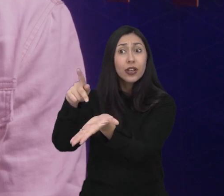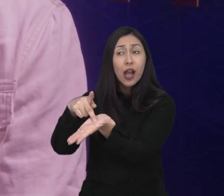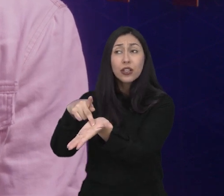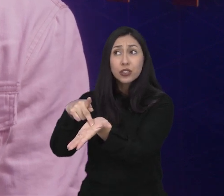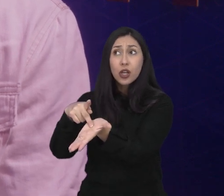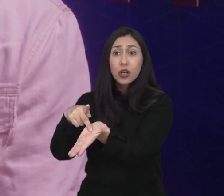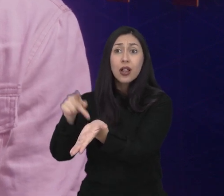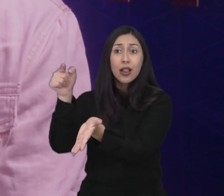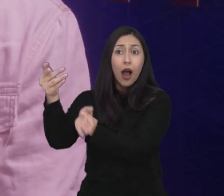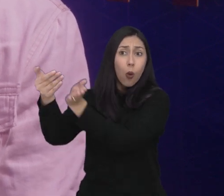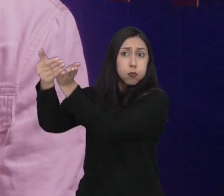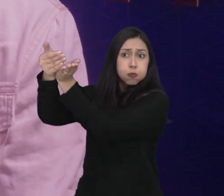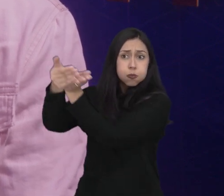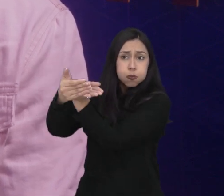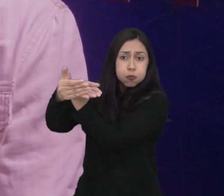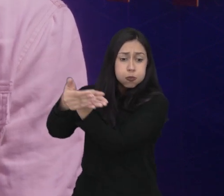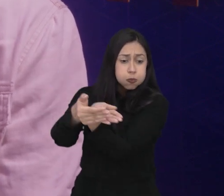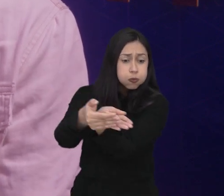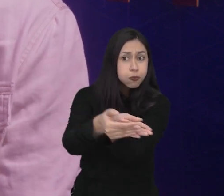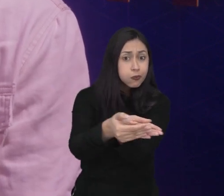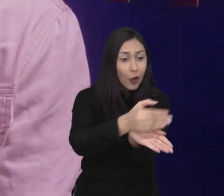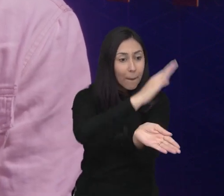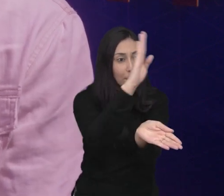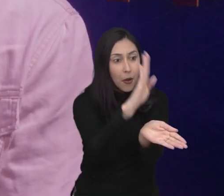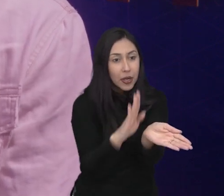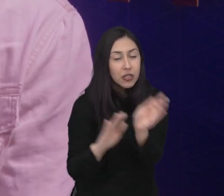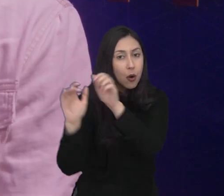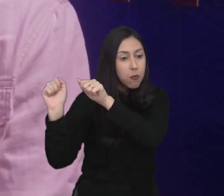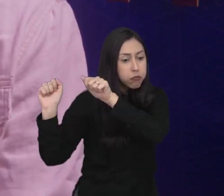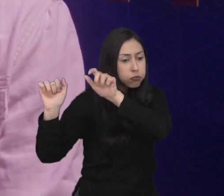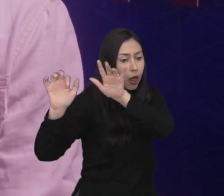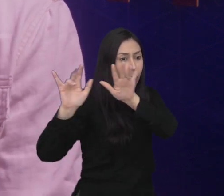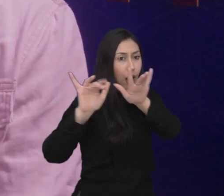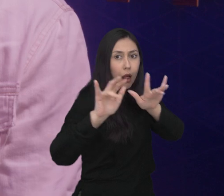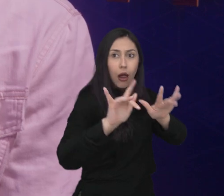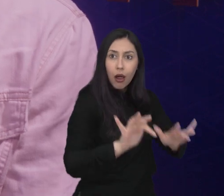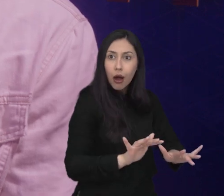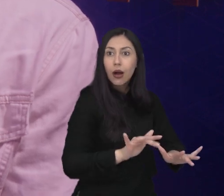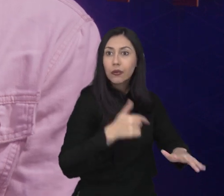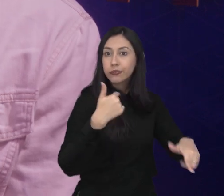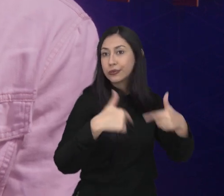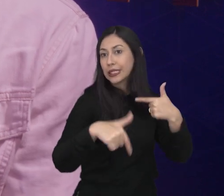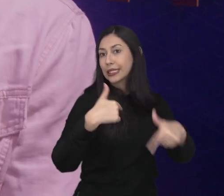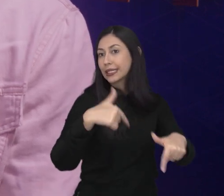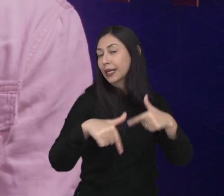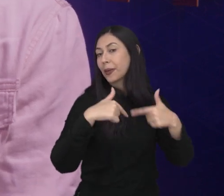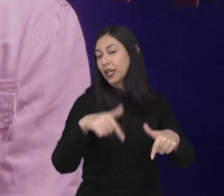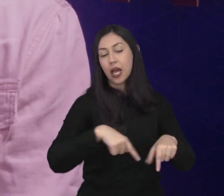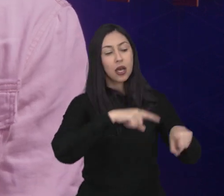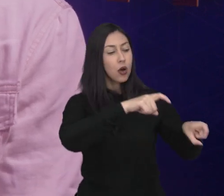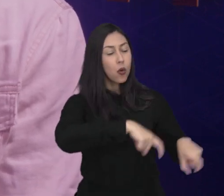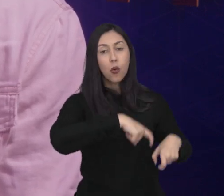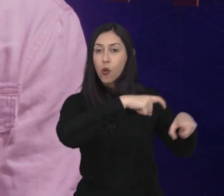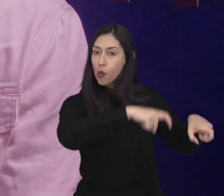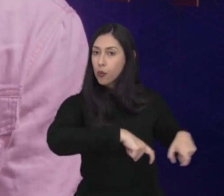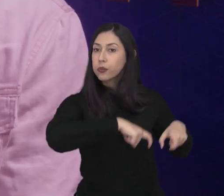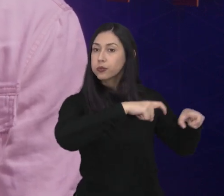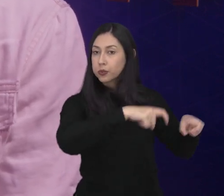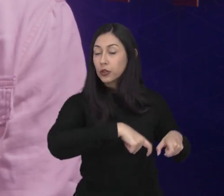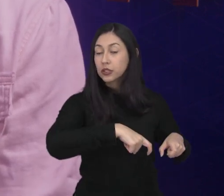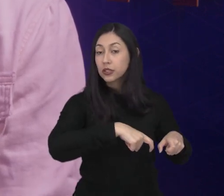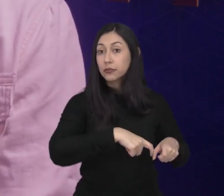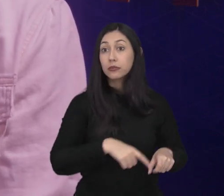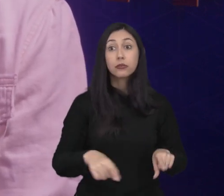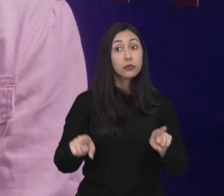leva realmente muita gente saiu do porto de Gênova, lá da Itália, para vir aqui para o Brasil, trabalhar aqui nos